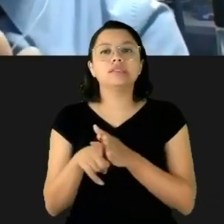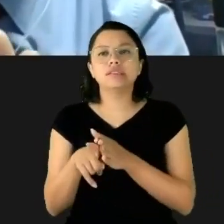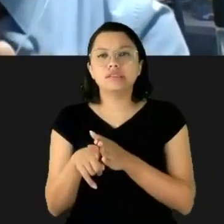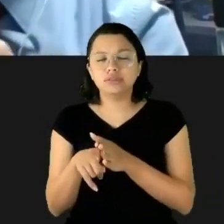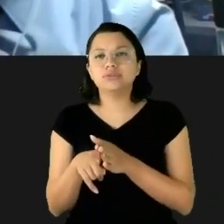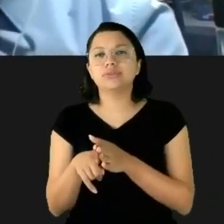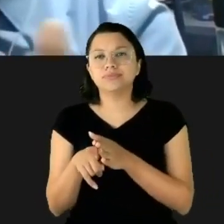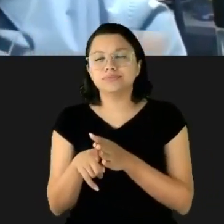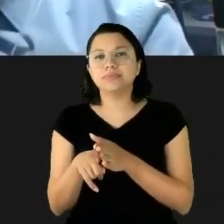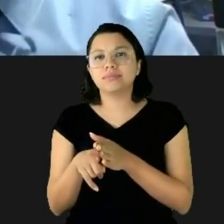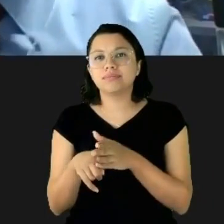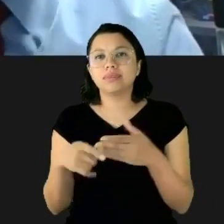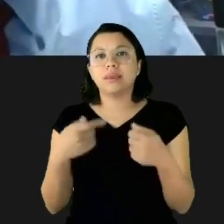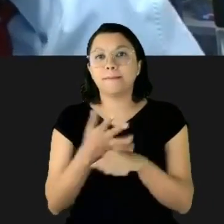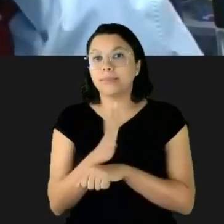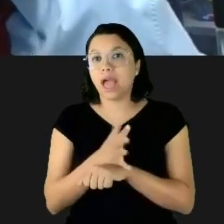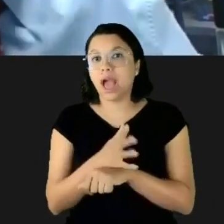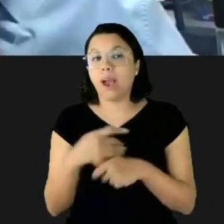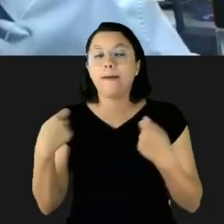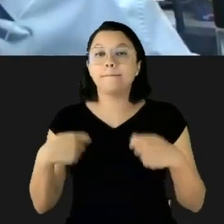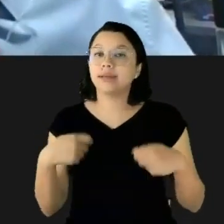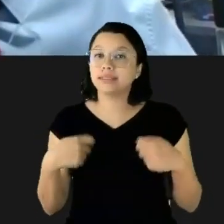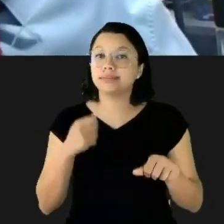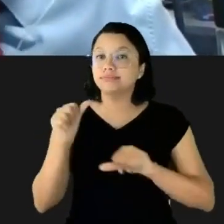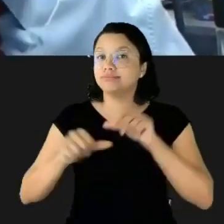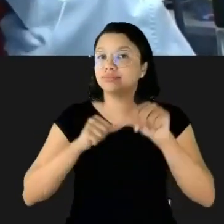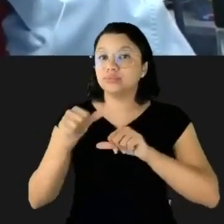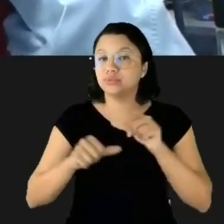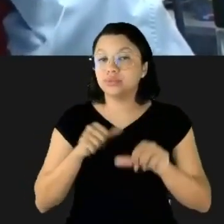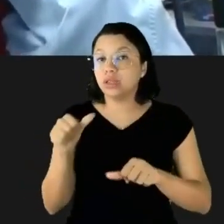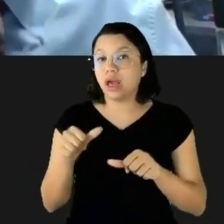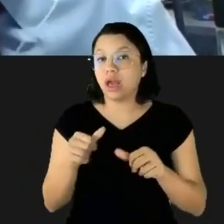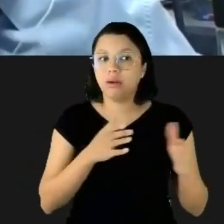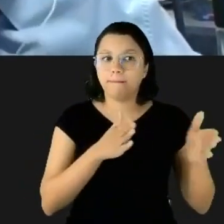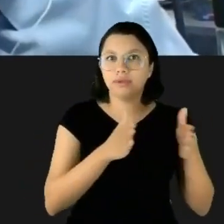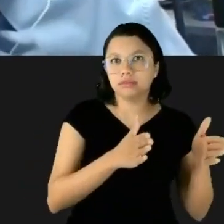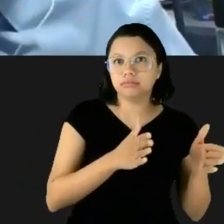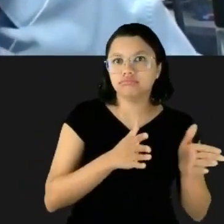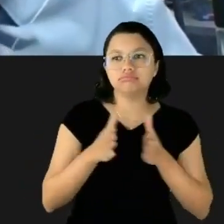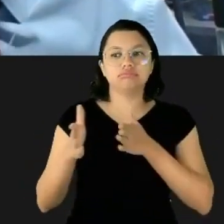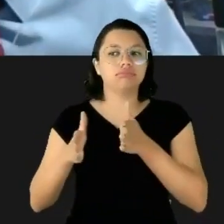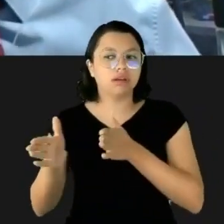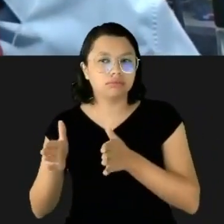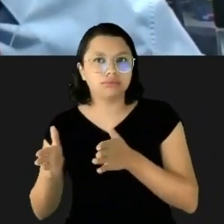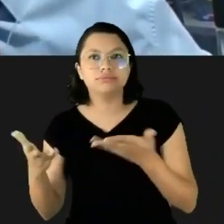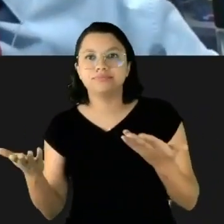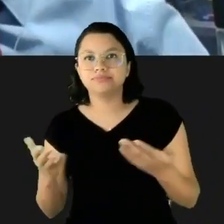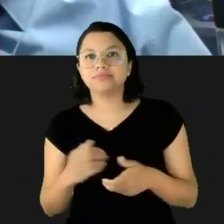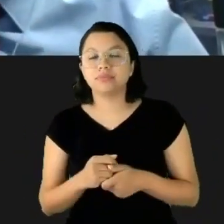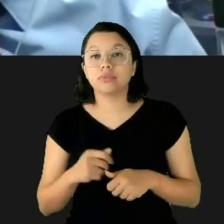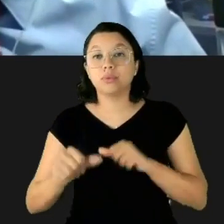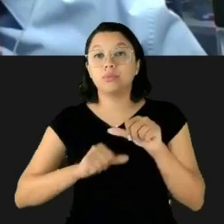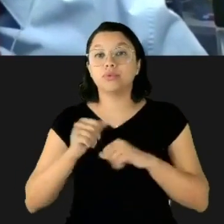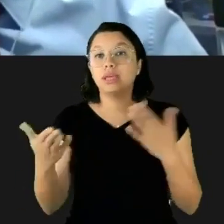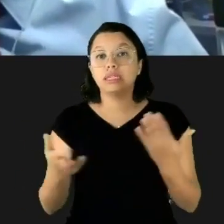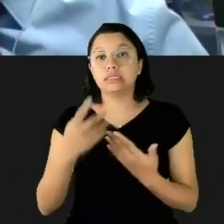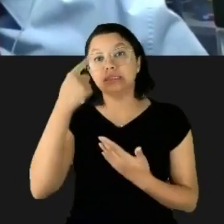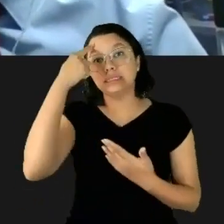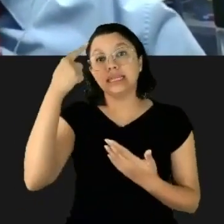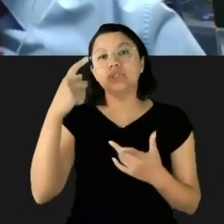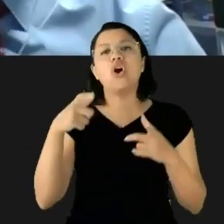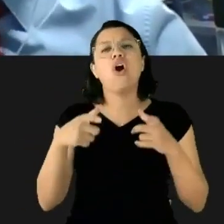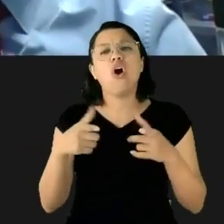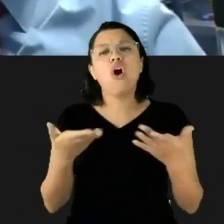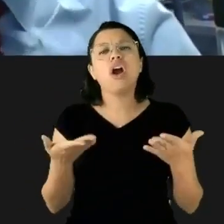dinâmicas, você tem que mudar toda, a cada tempo, você tem que mudar essa ideia de onde você quer